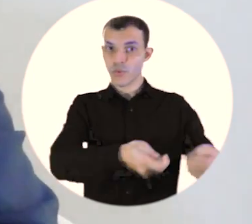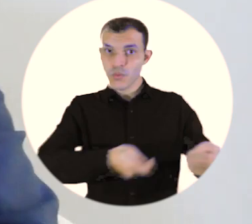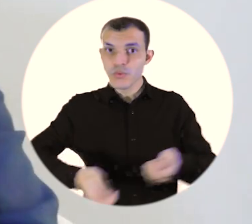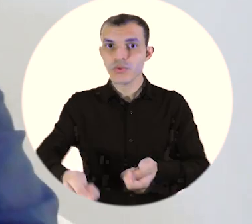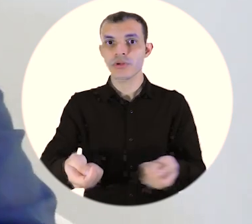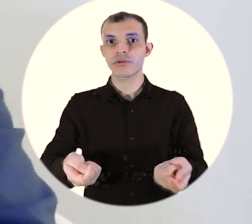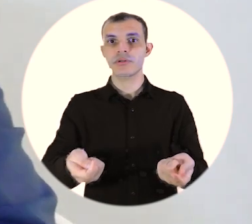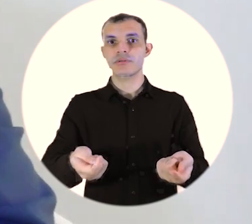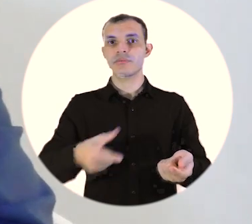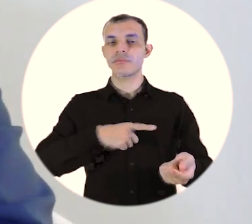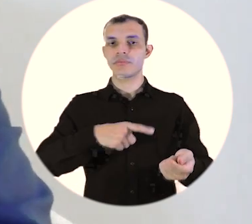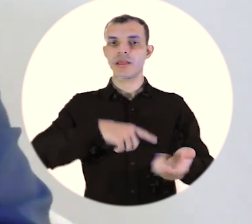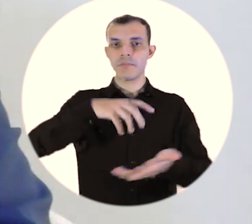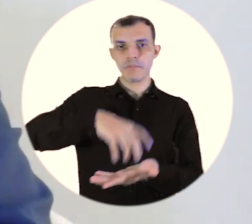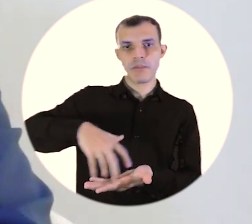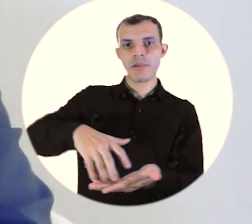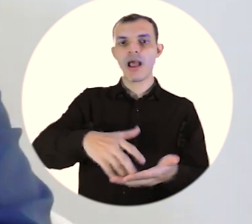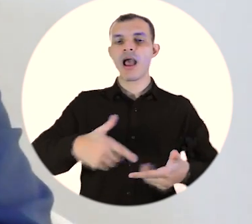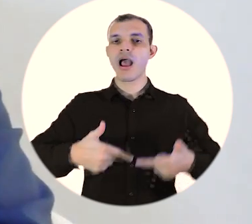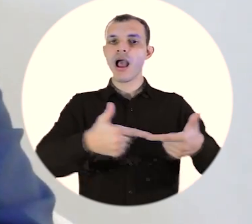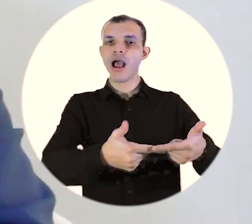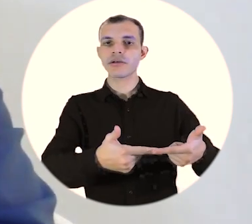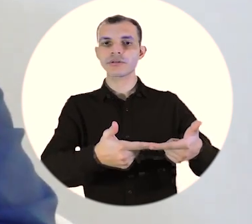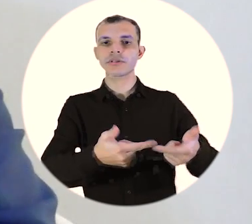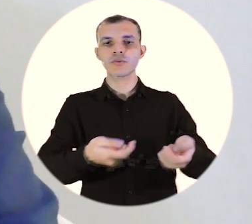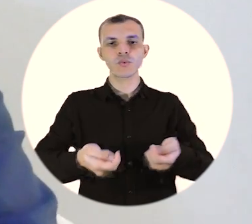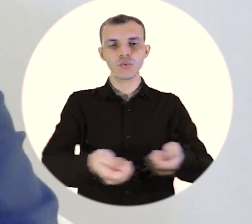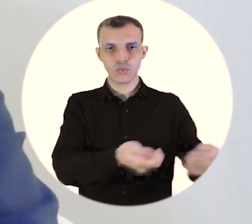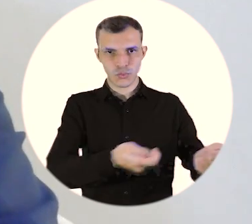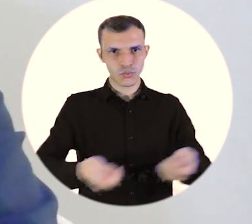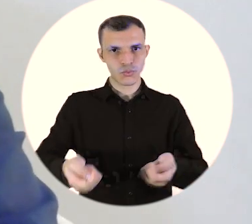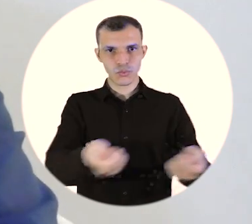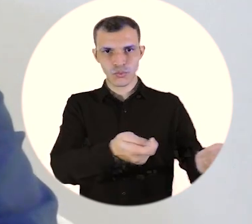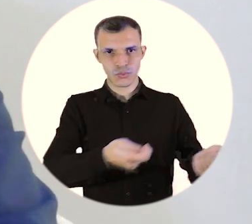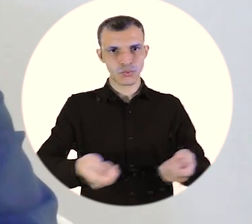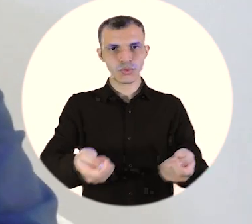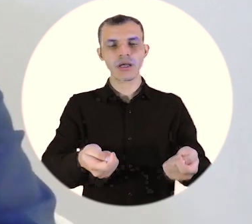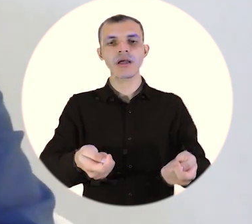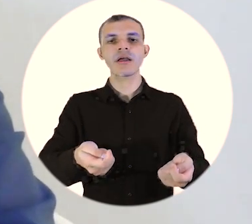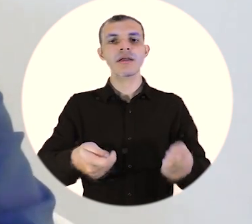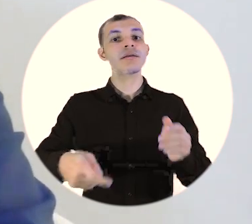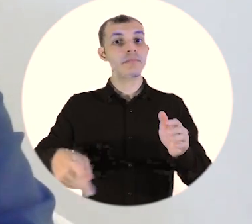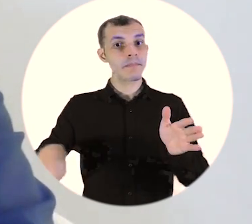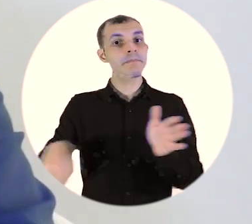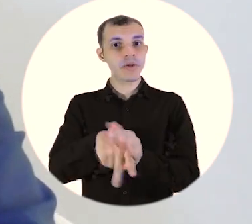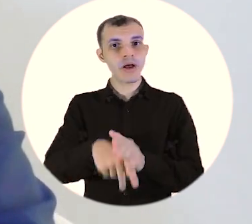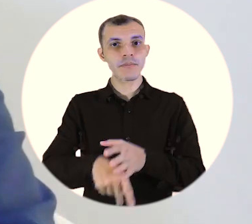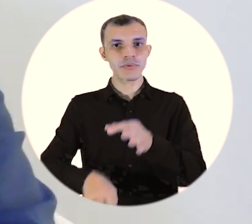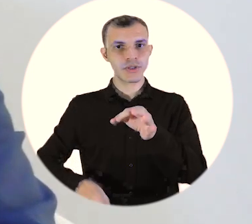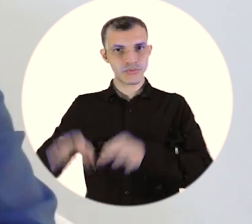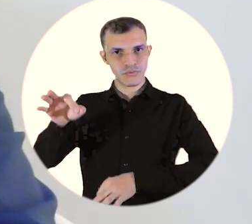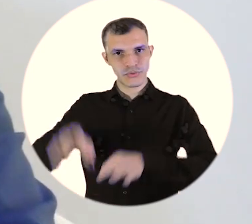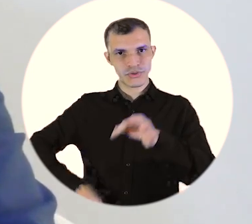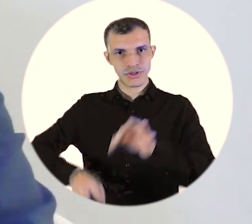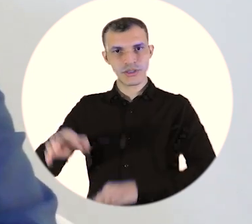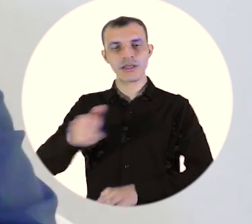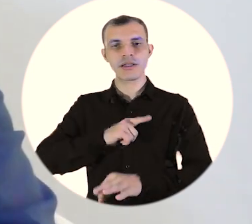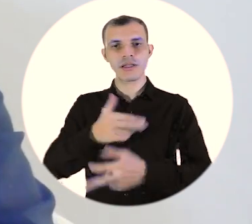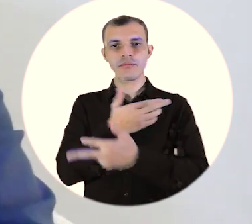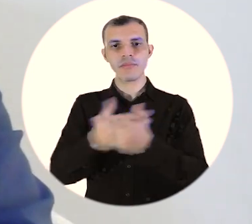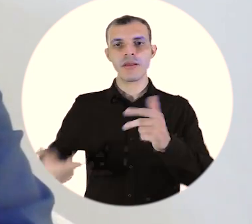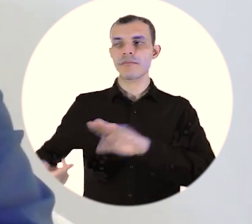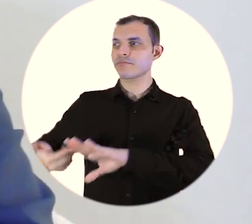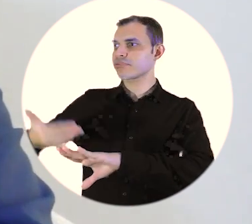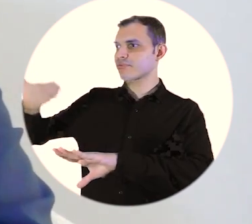administrativos de controle, pelas agências reguladoras e pelo próprio judiciário. Da importância dos